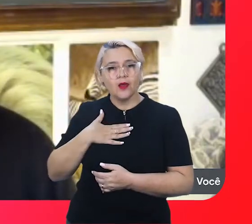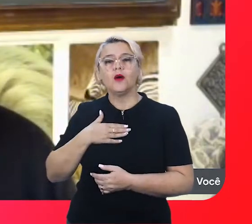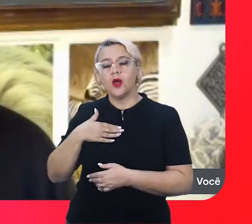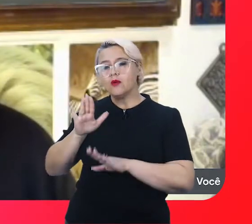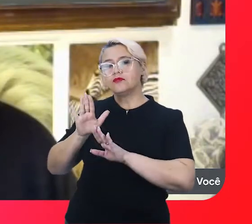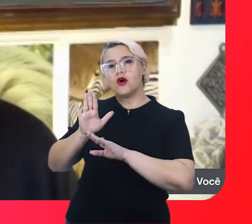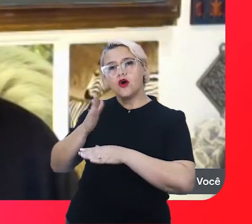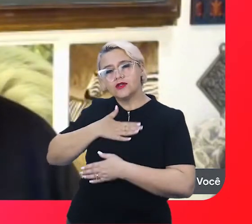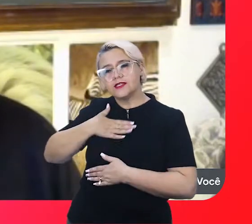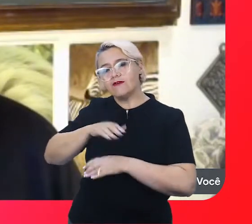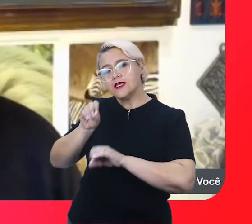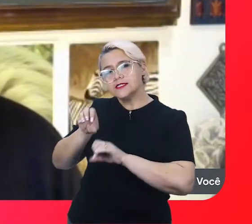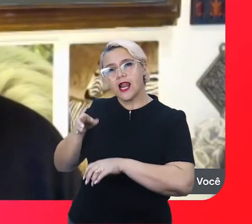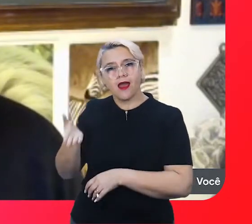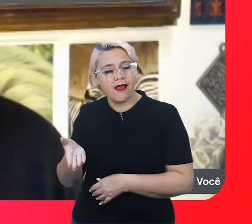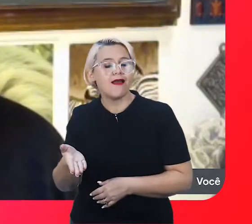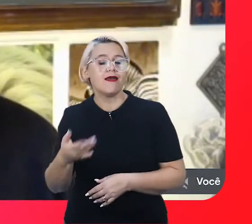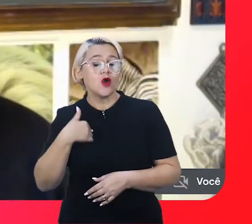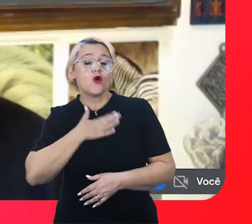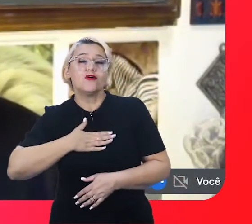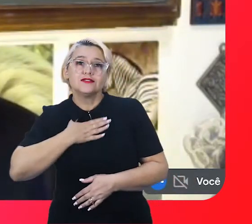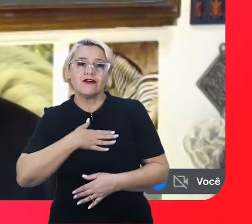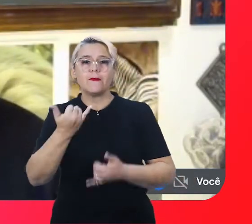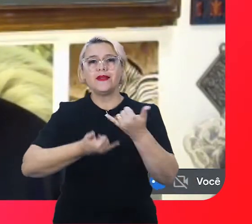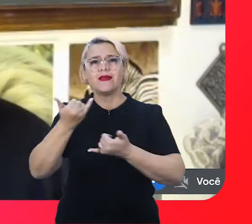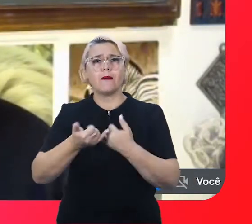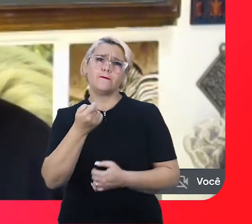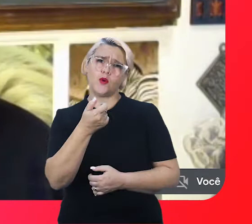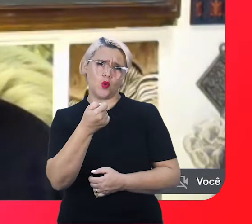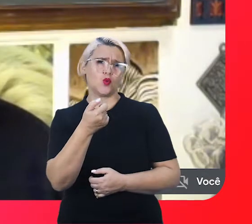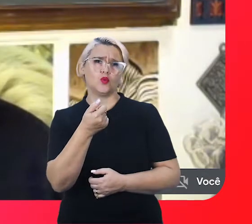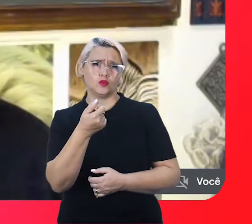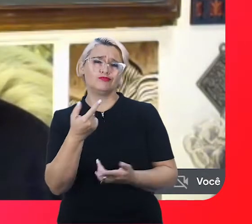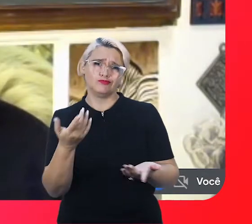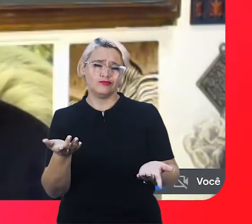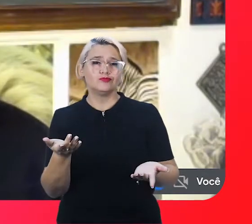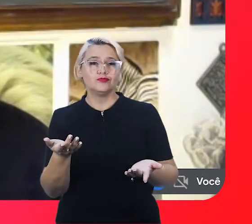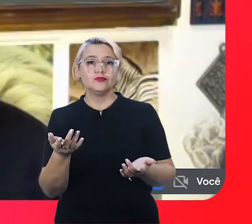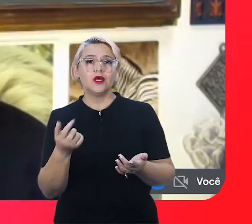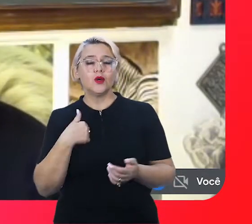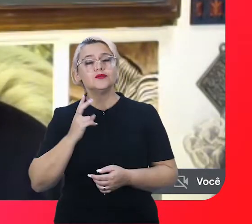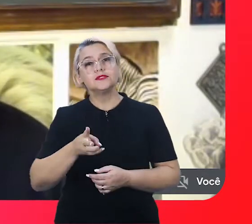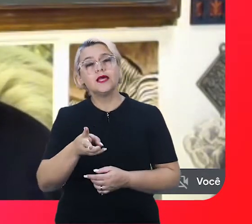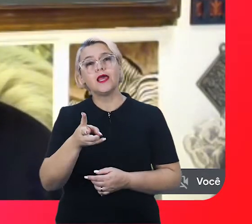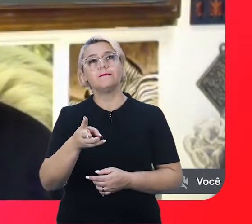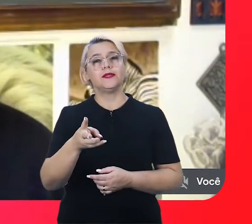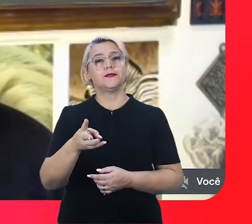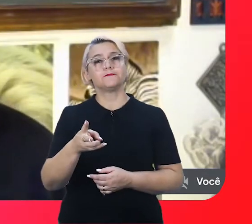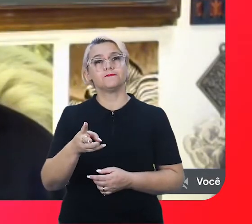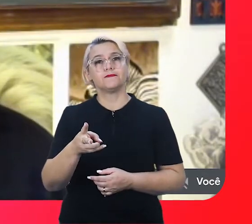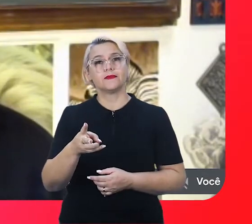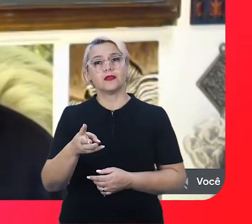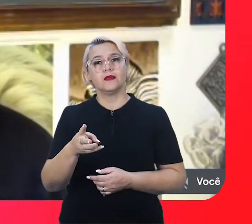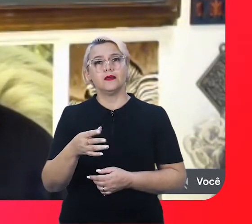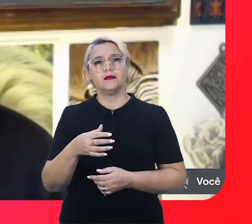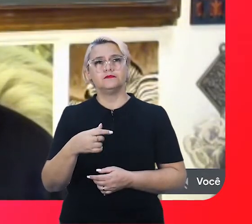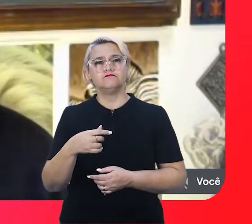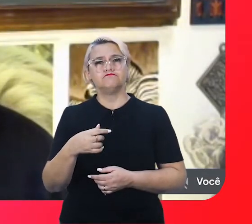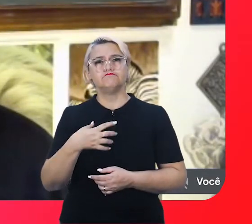ensinar. E eu brincava pouco, né, Antônio? Eu sempre, assim, muito